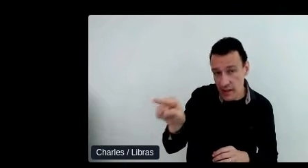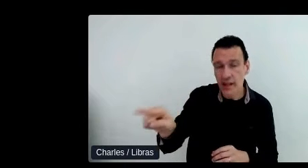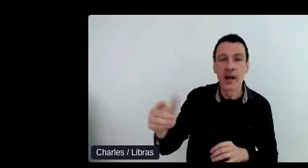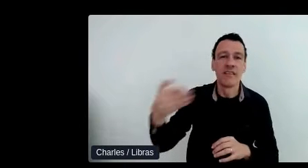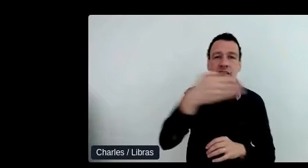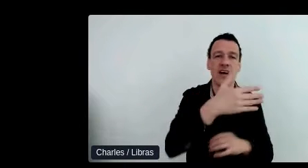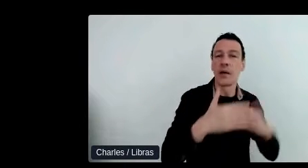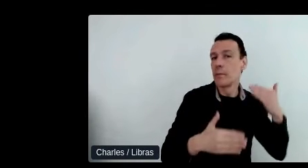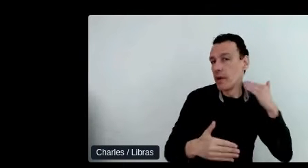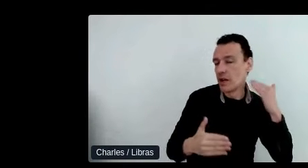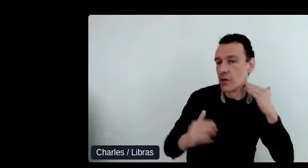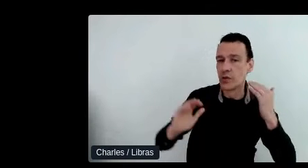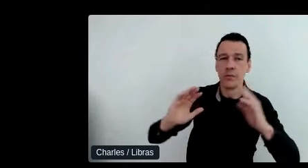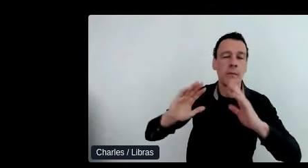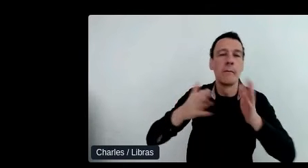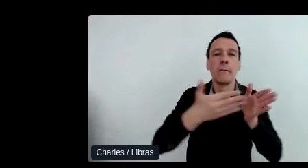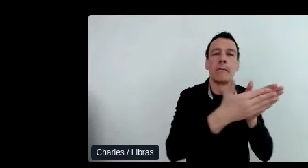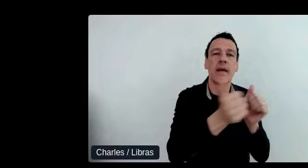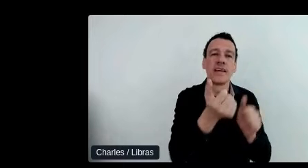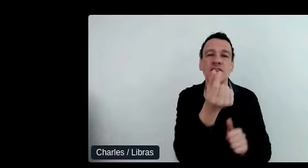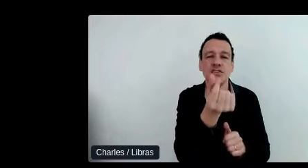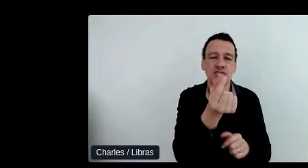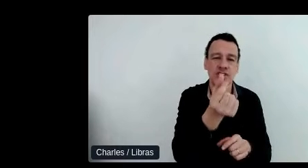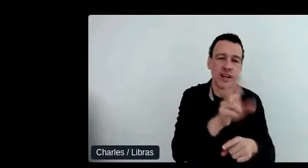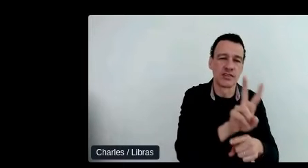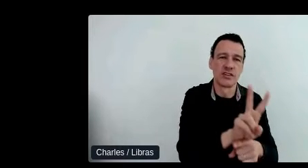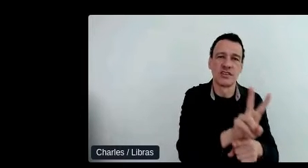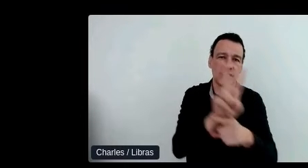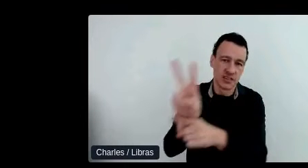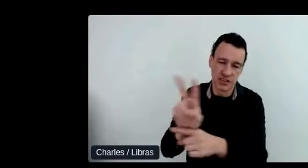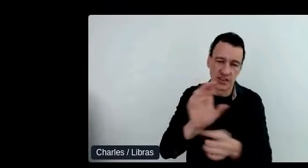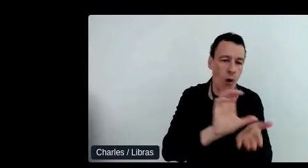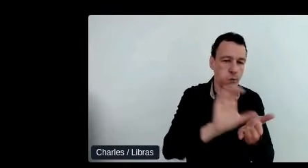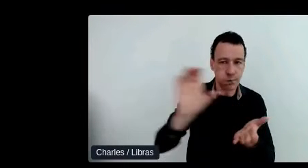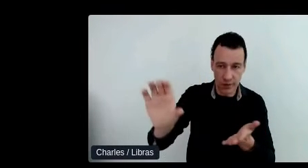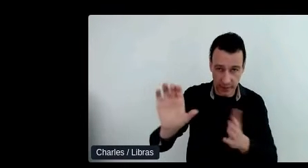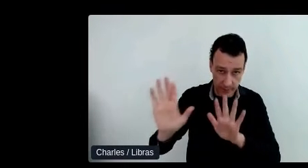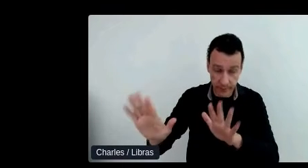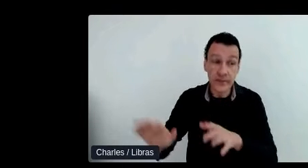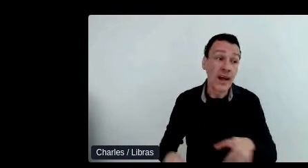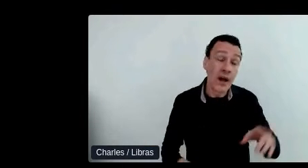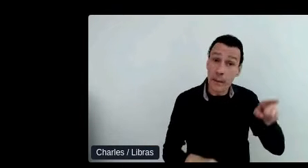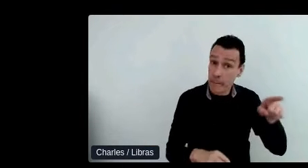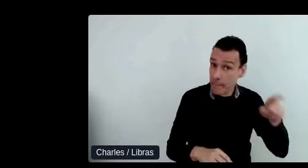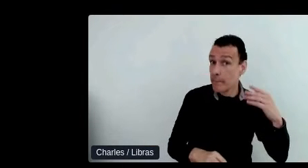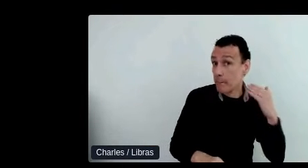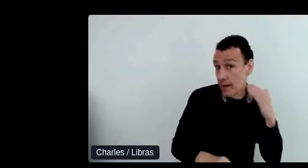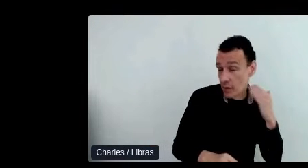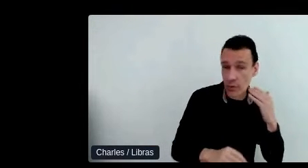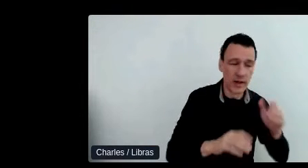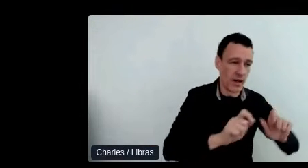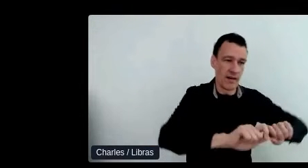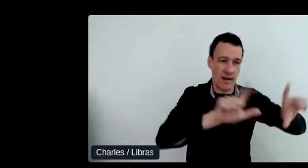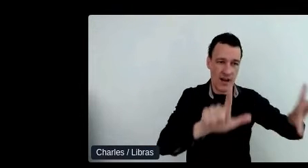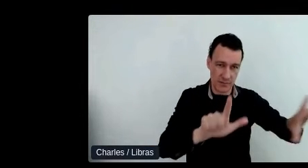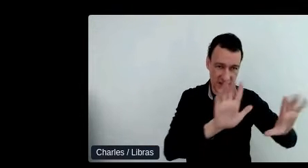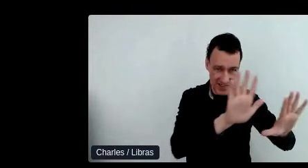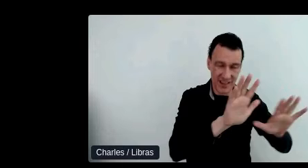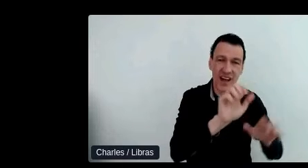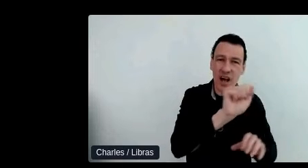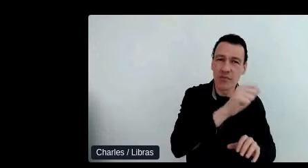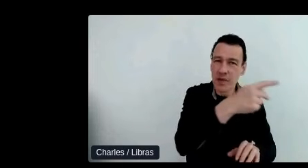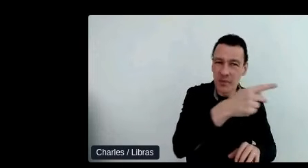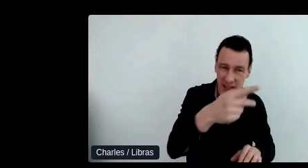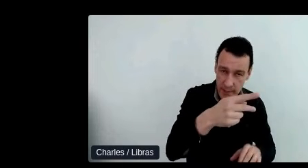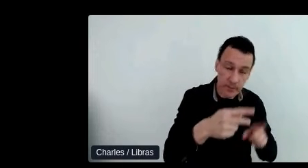alguns critérios históricos que vão estar ali dentro sejam dos clientes que têm